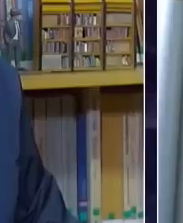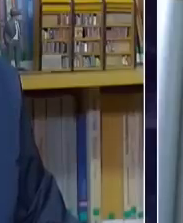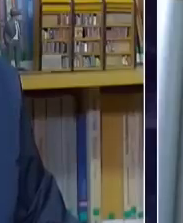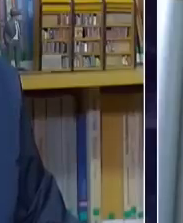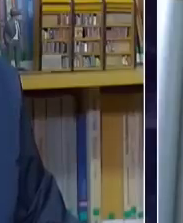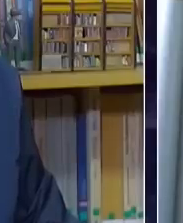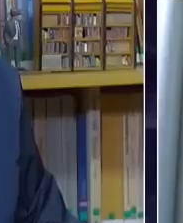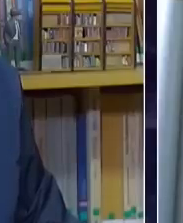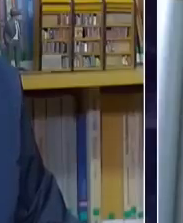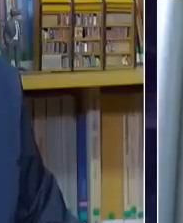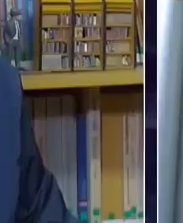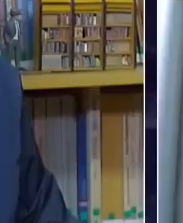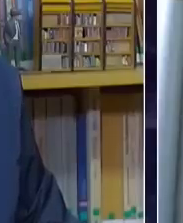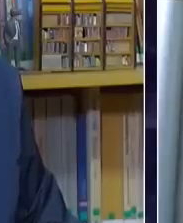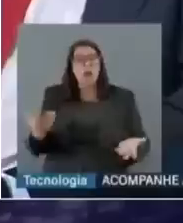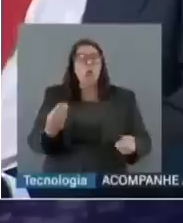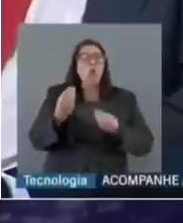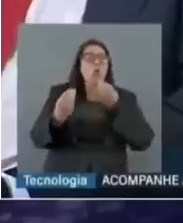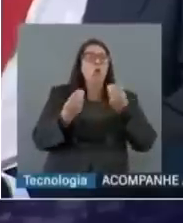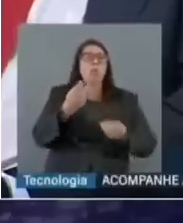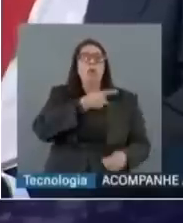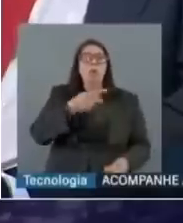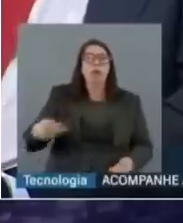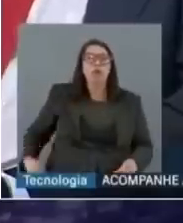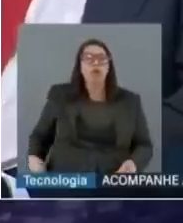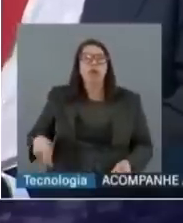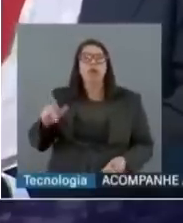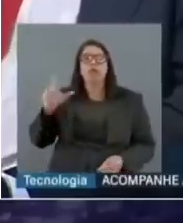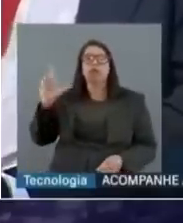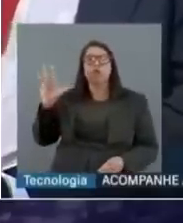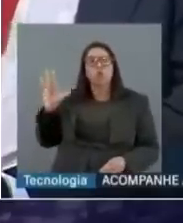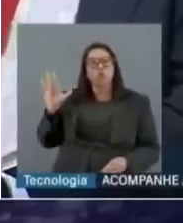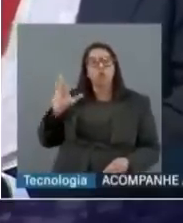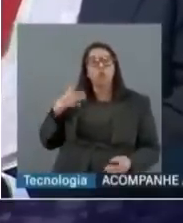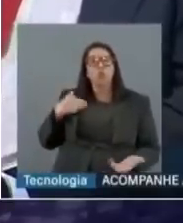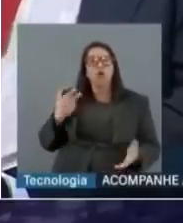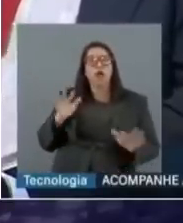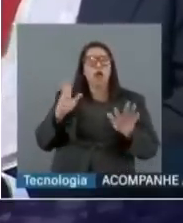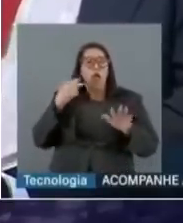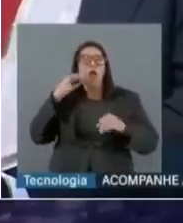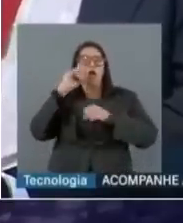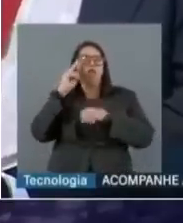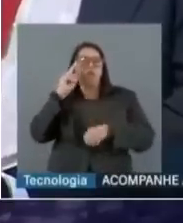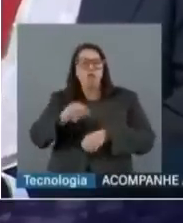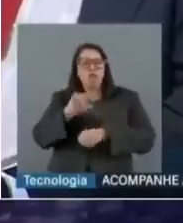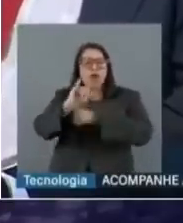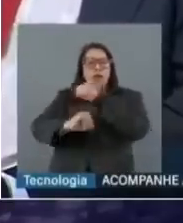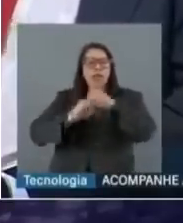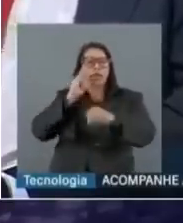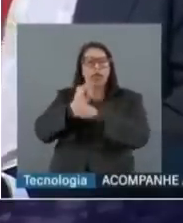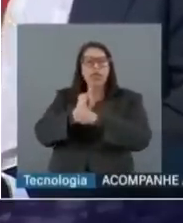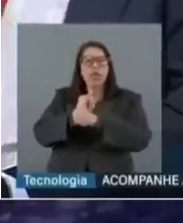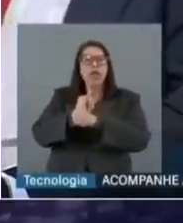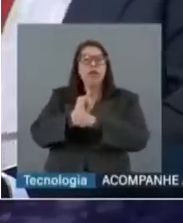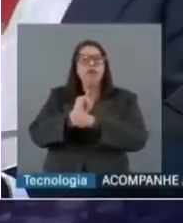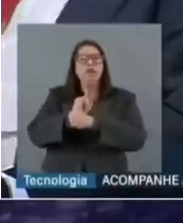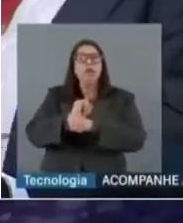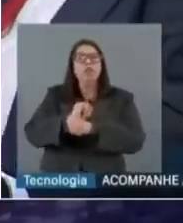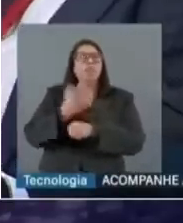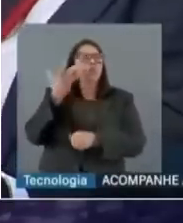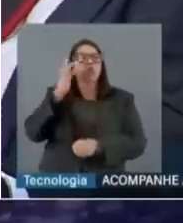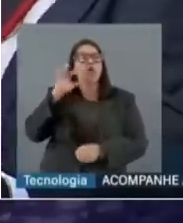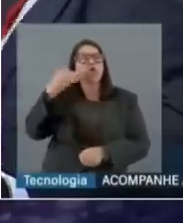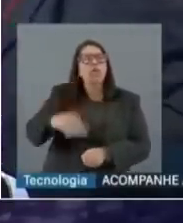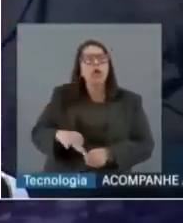da República vamos acompanhar eu li por exemplo vi na internet não sei se é procedente ou não essa afirmação que